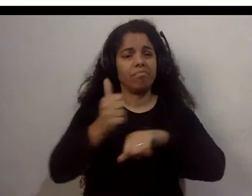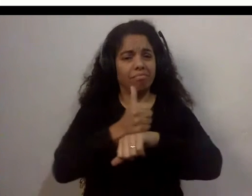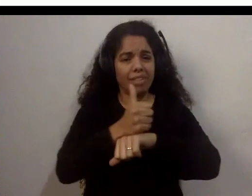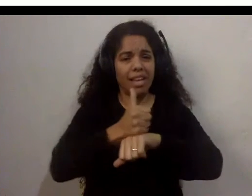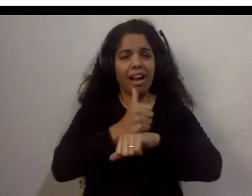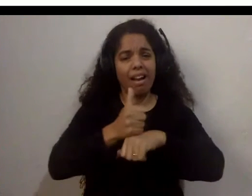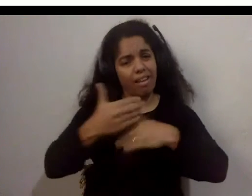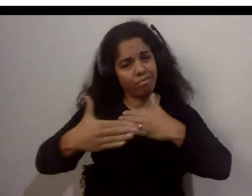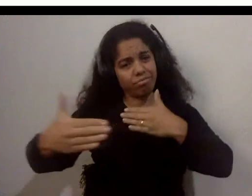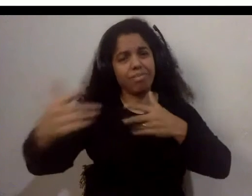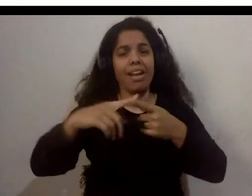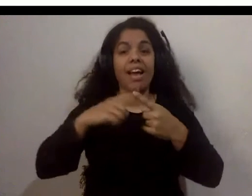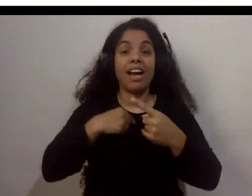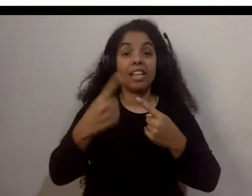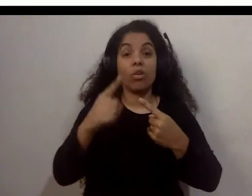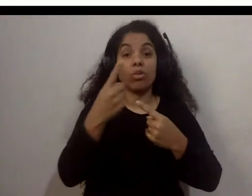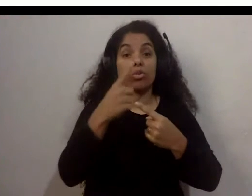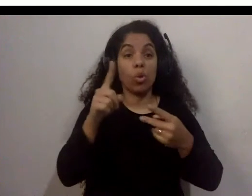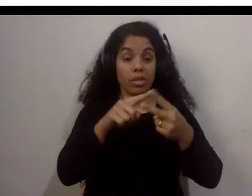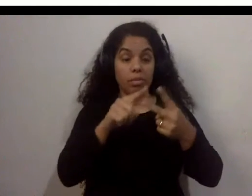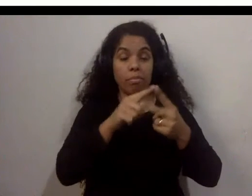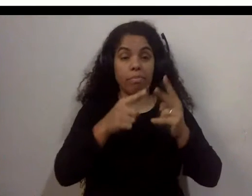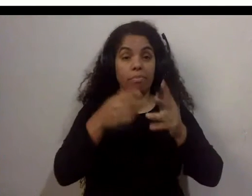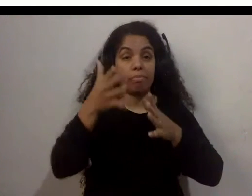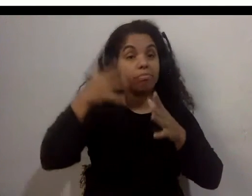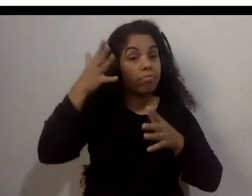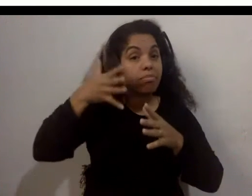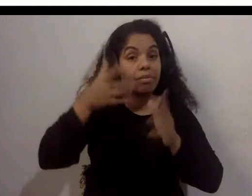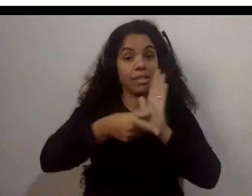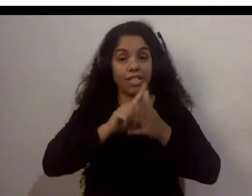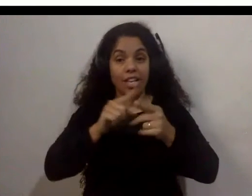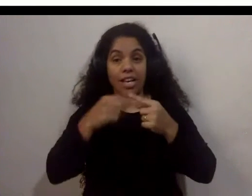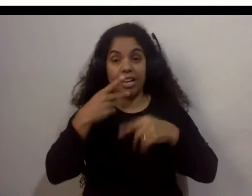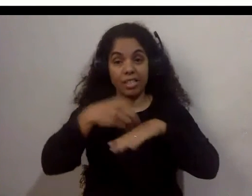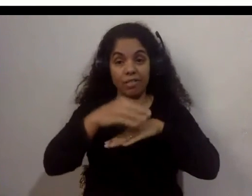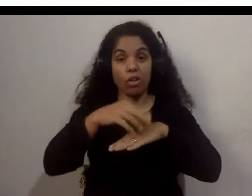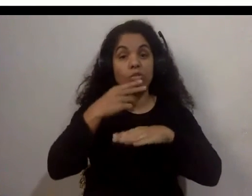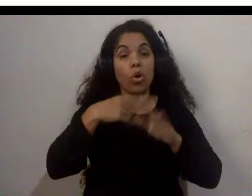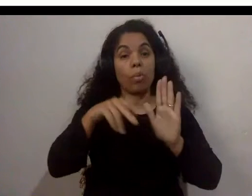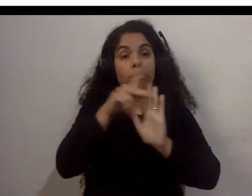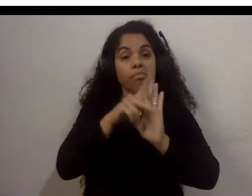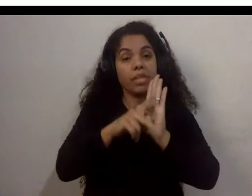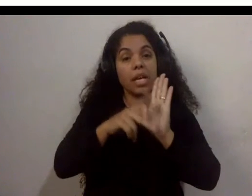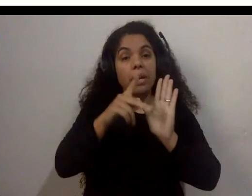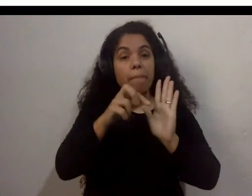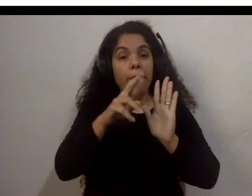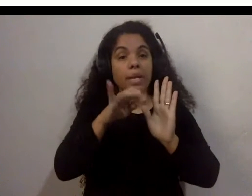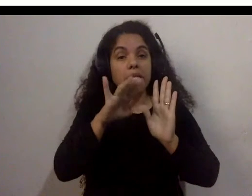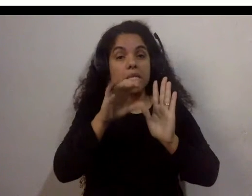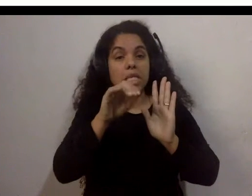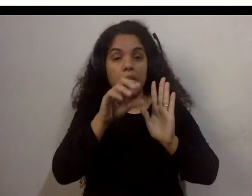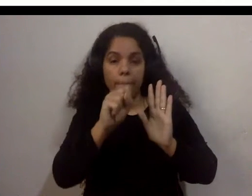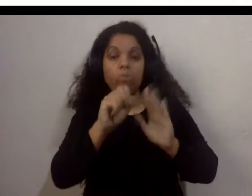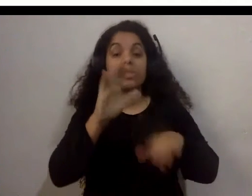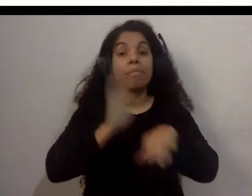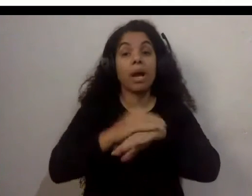que acho que até os dois últimos palestrantes falaram também sobre os princípios e serem mais importantes do que a ferramenta em si. Então,